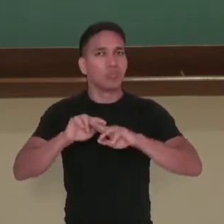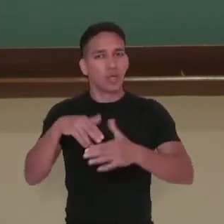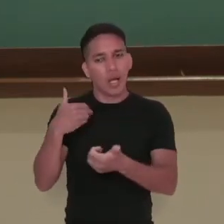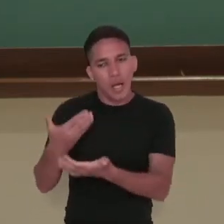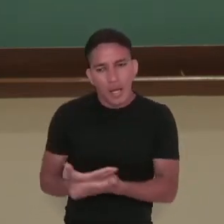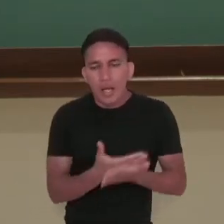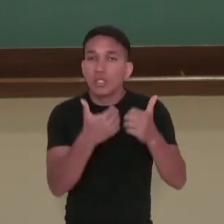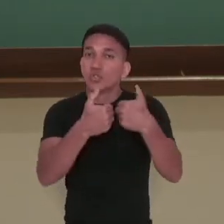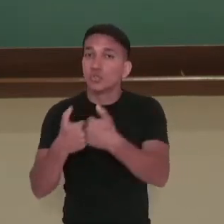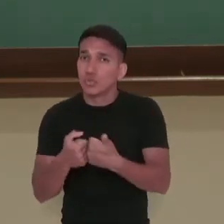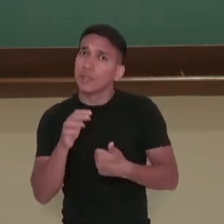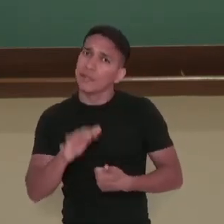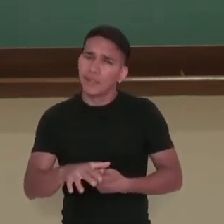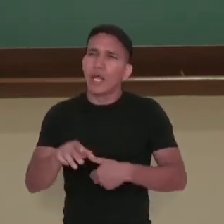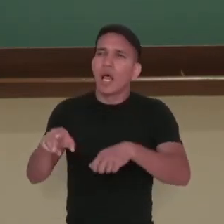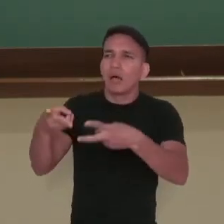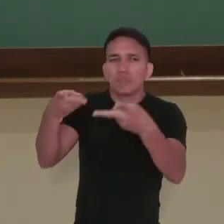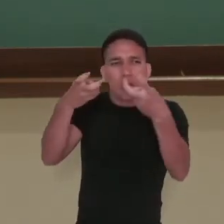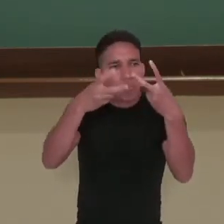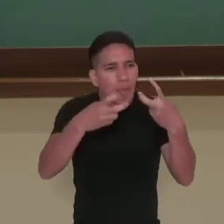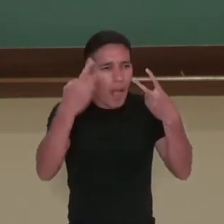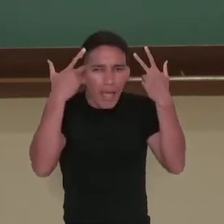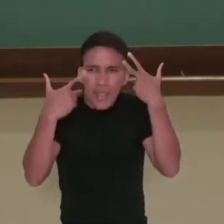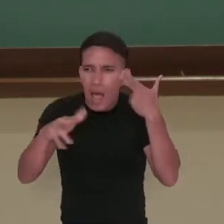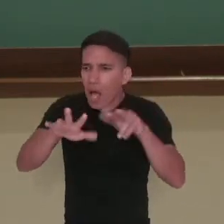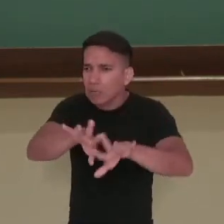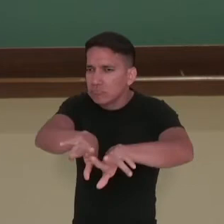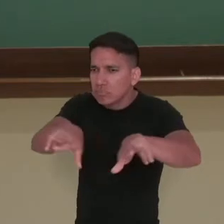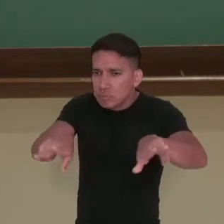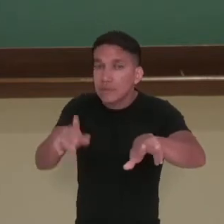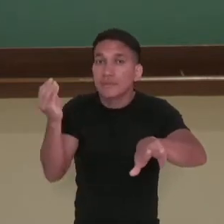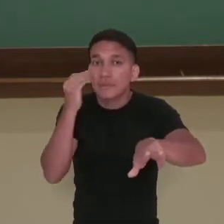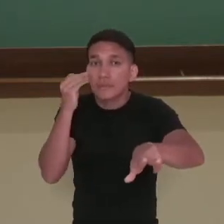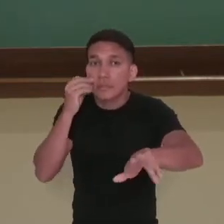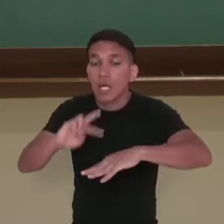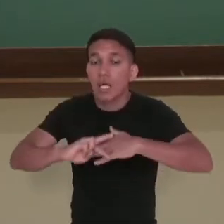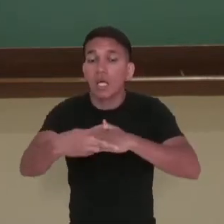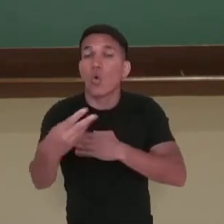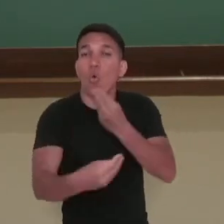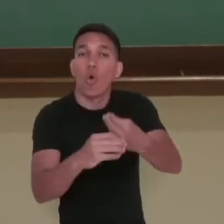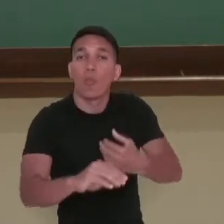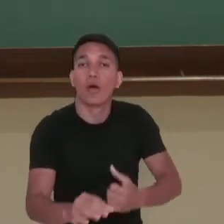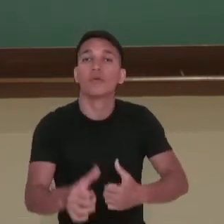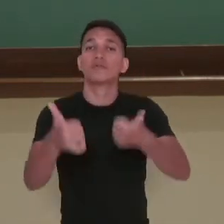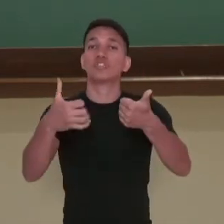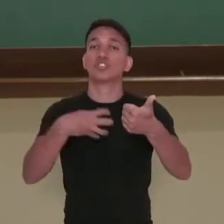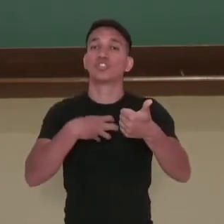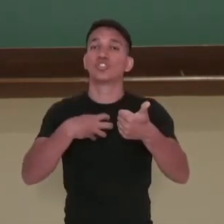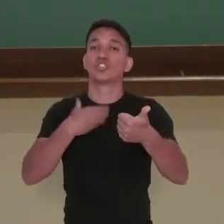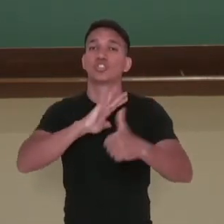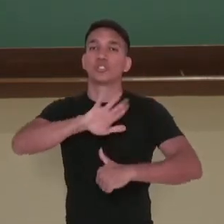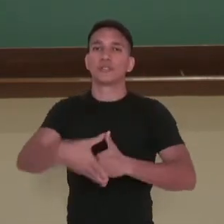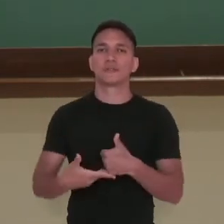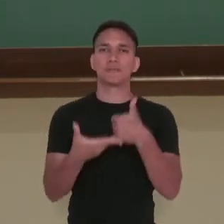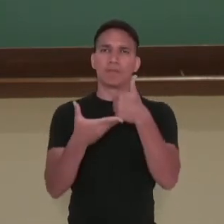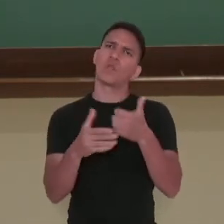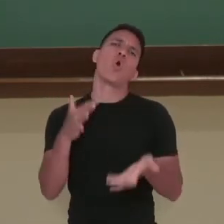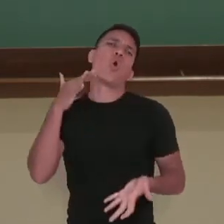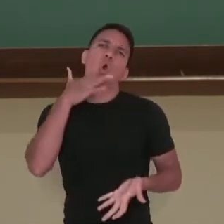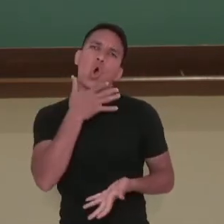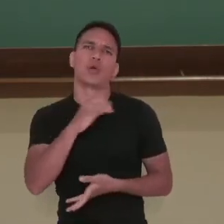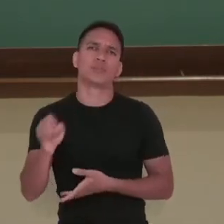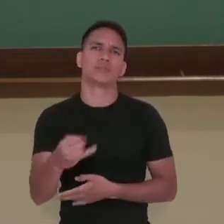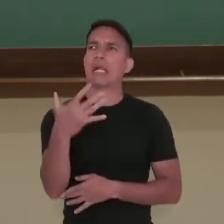ela analisa a natureza pensando sempre em obter benefícios de uma maneira sustentável. Claro que se você for acabando